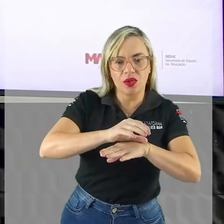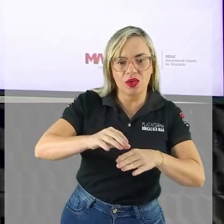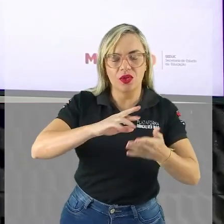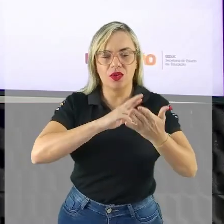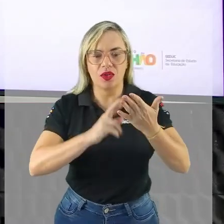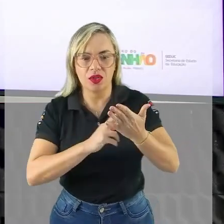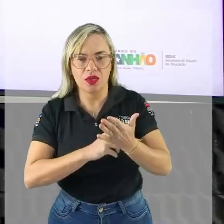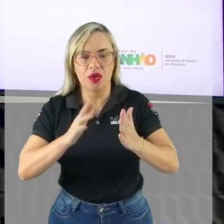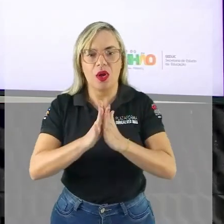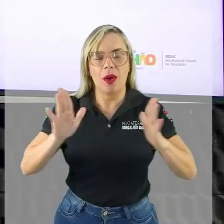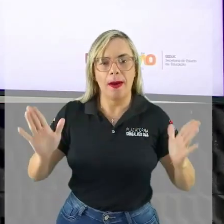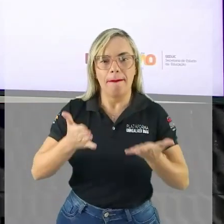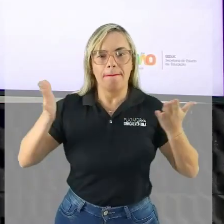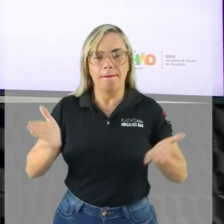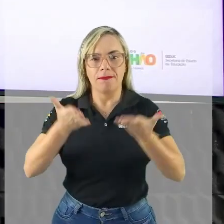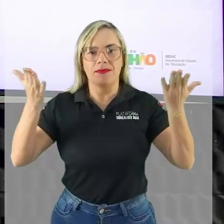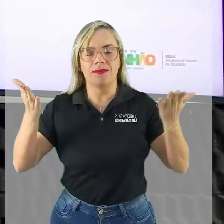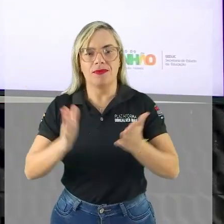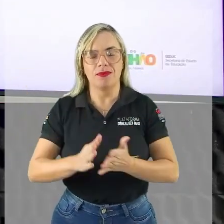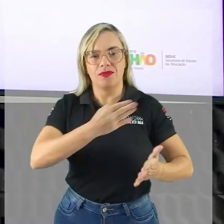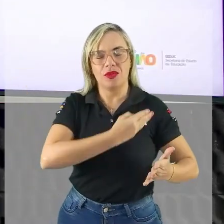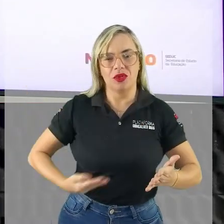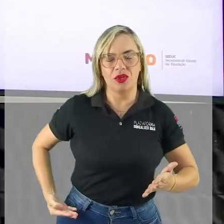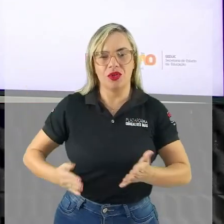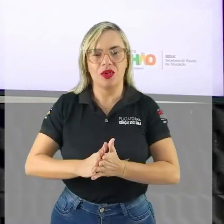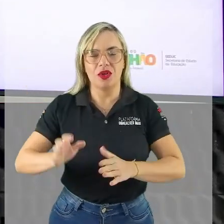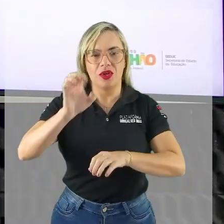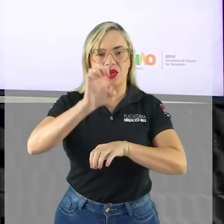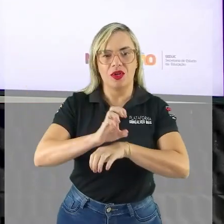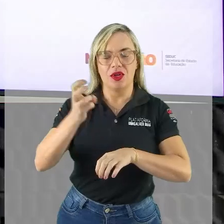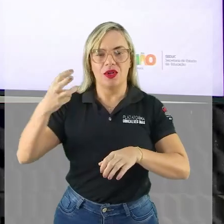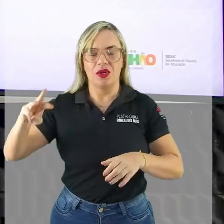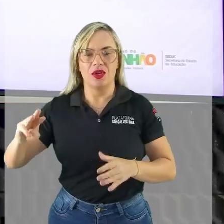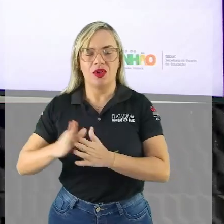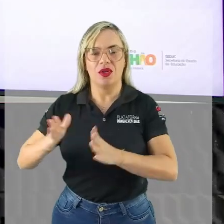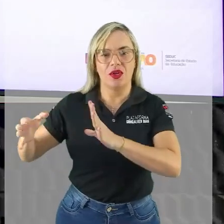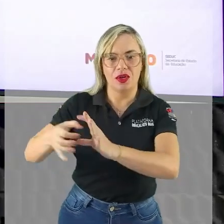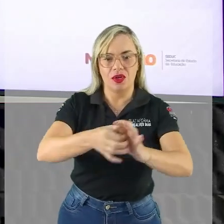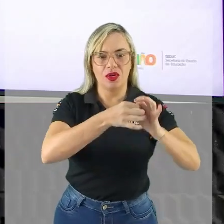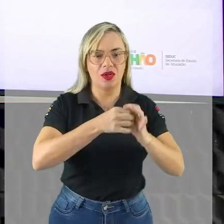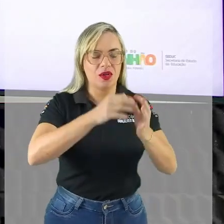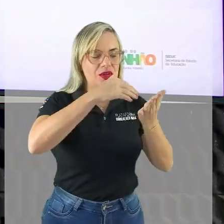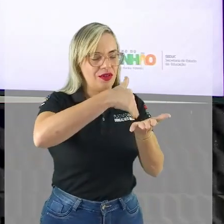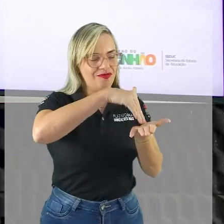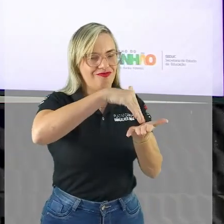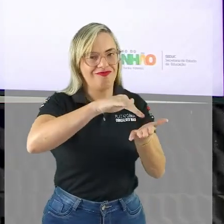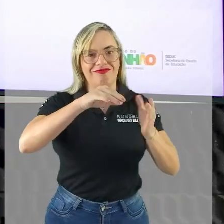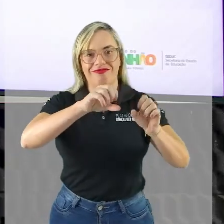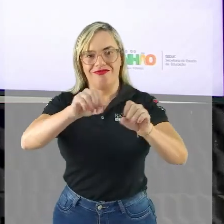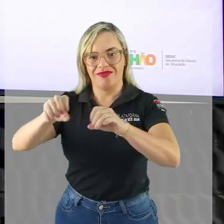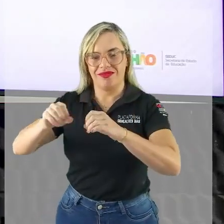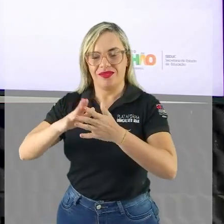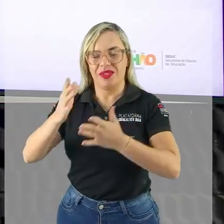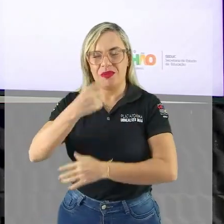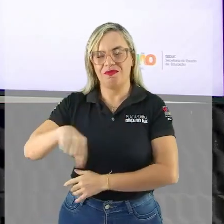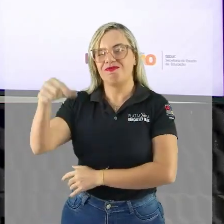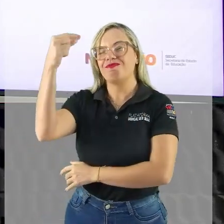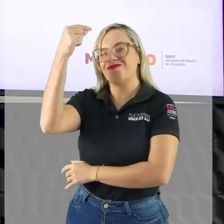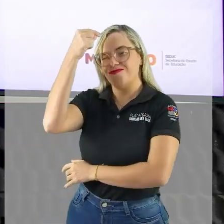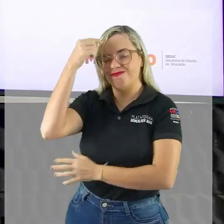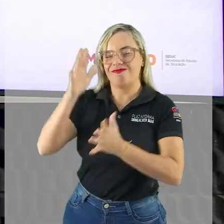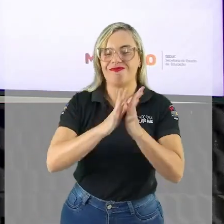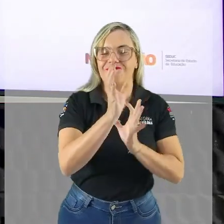redação promovido pelo governo do estado do Maranhão em parceria com a Secretaria de Educação, que pensou